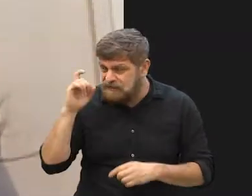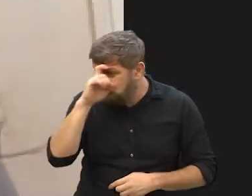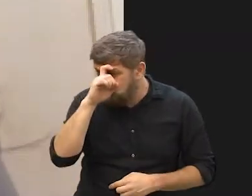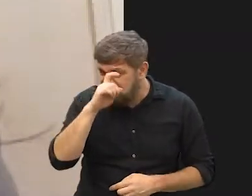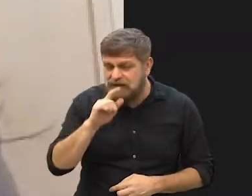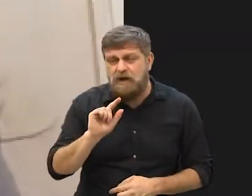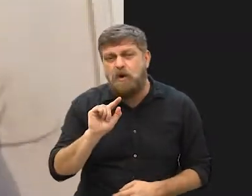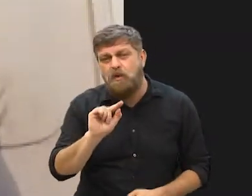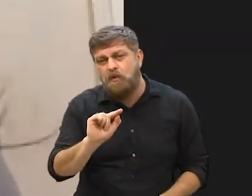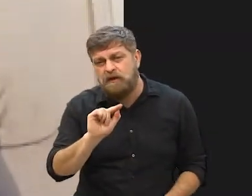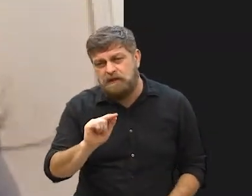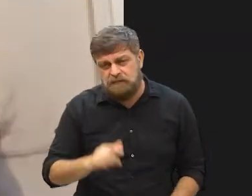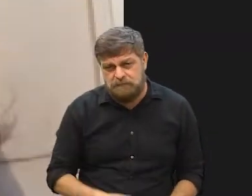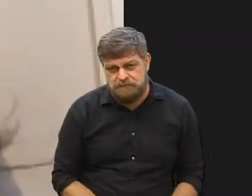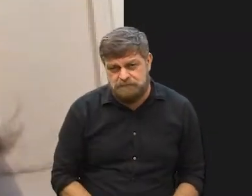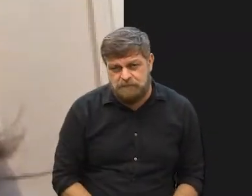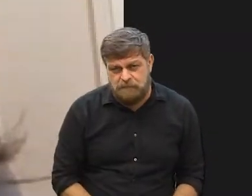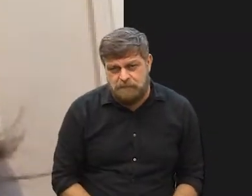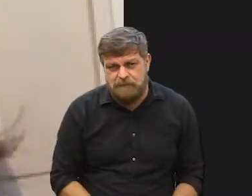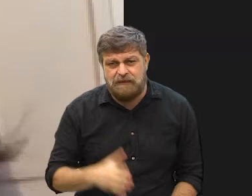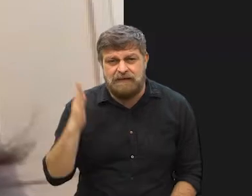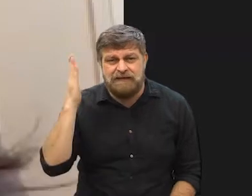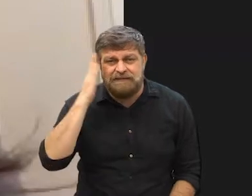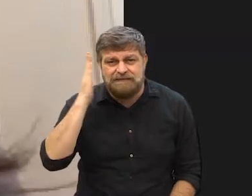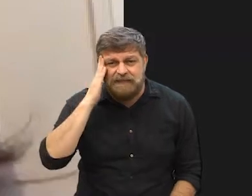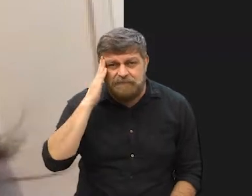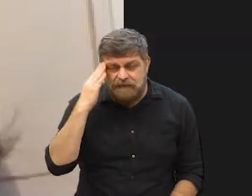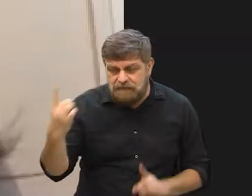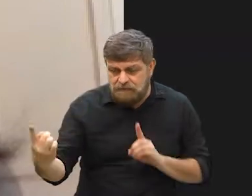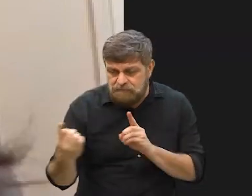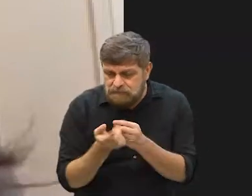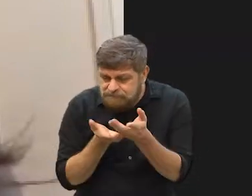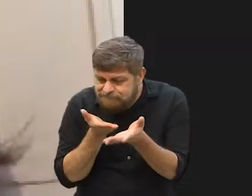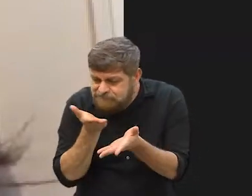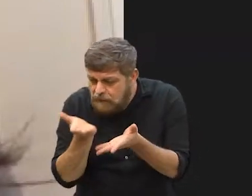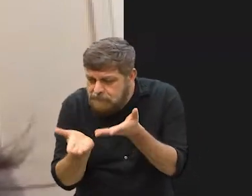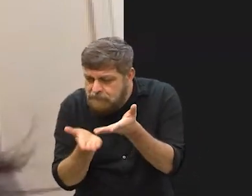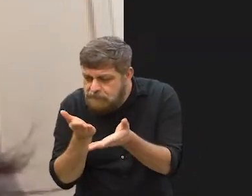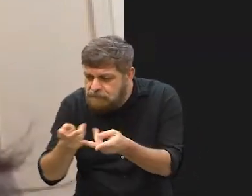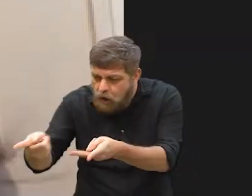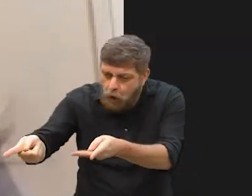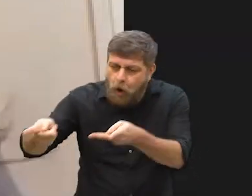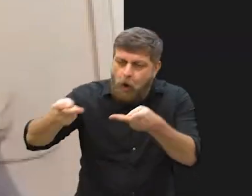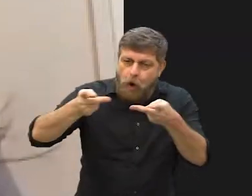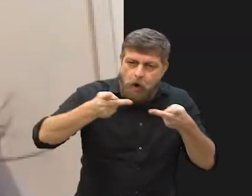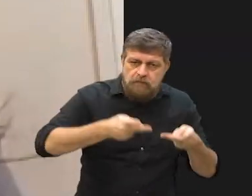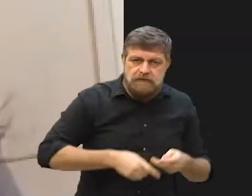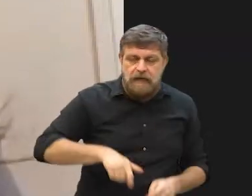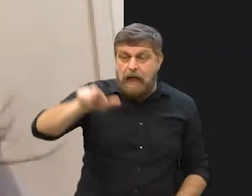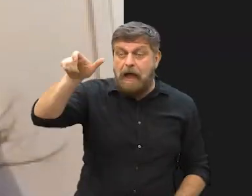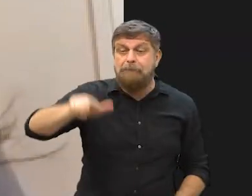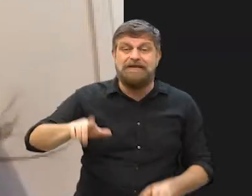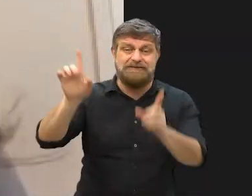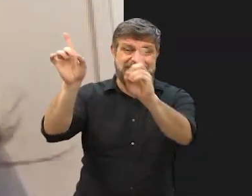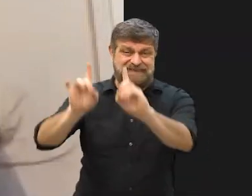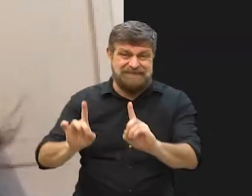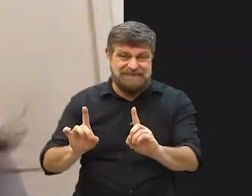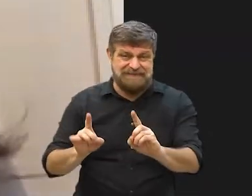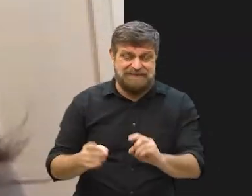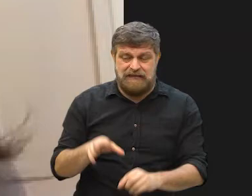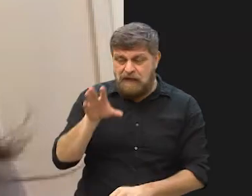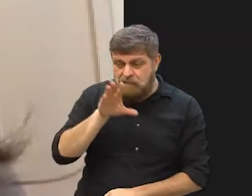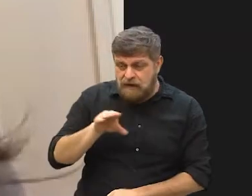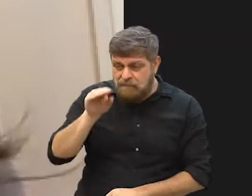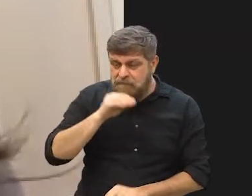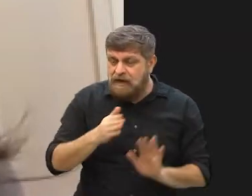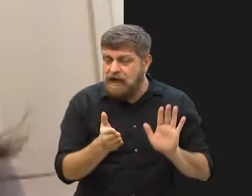né, de saber abordar, saber como chegar nas pessoas para falar, e como o